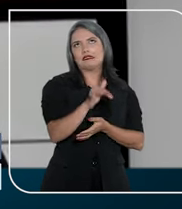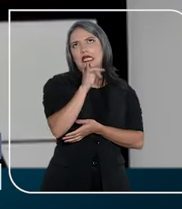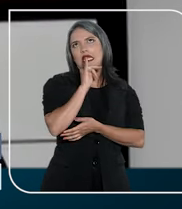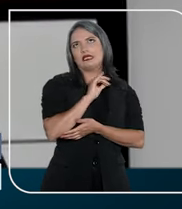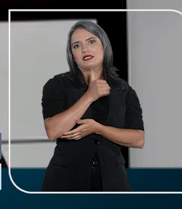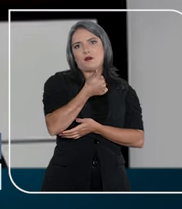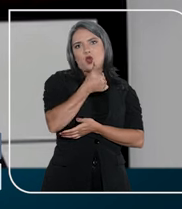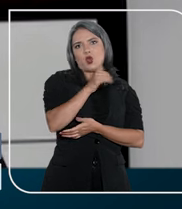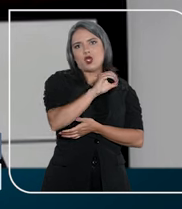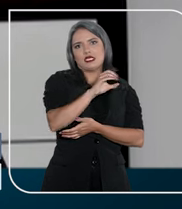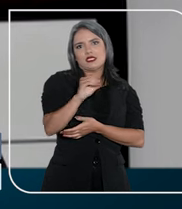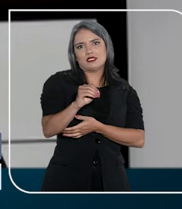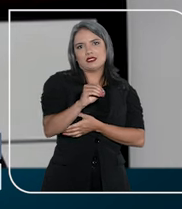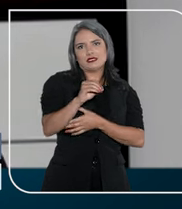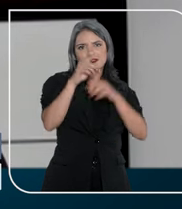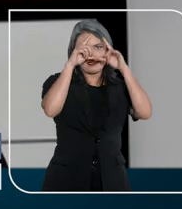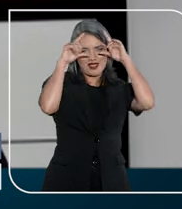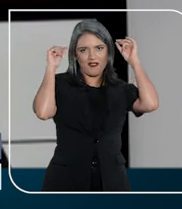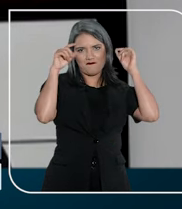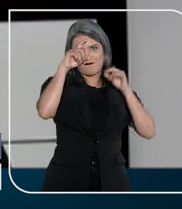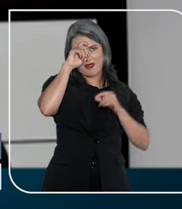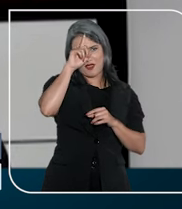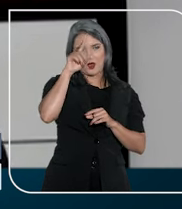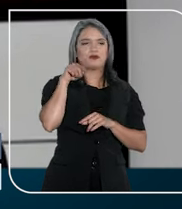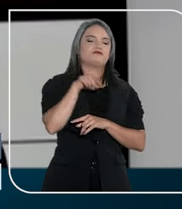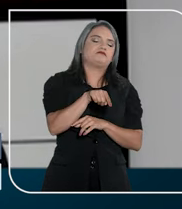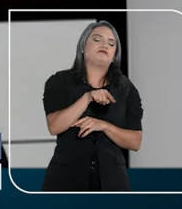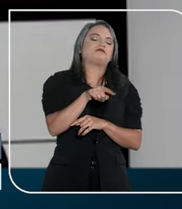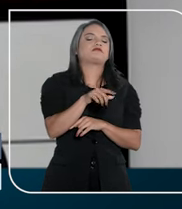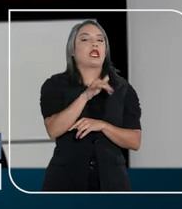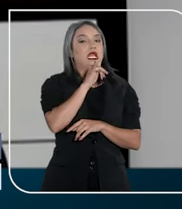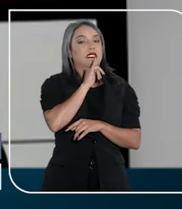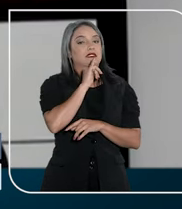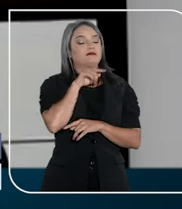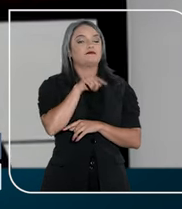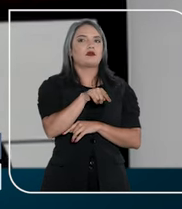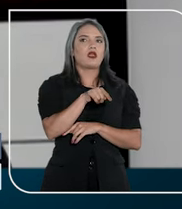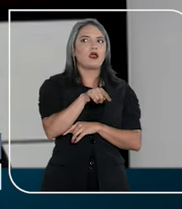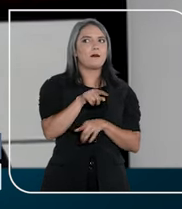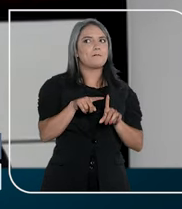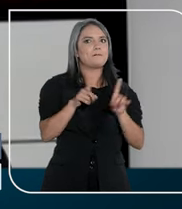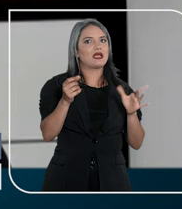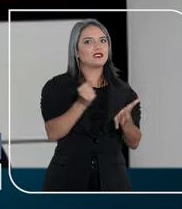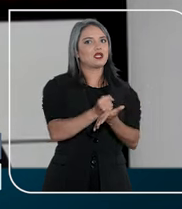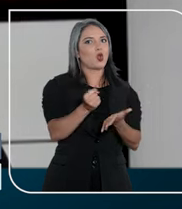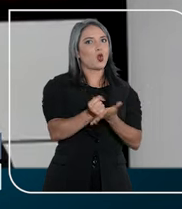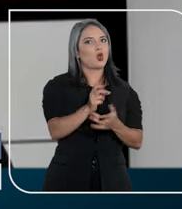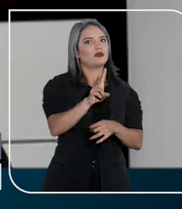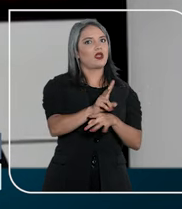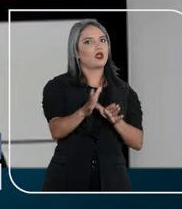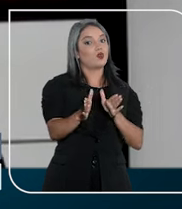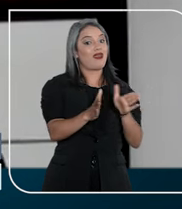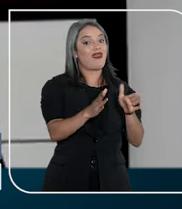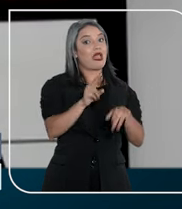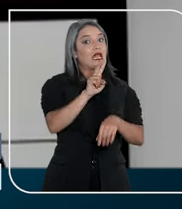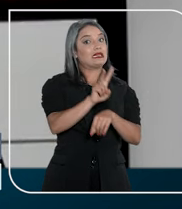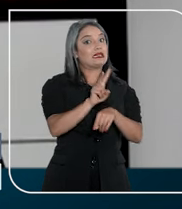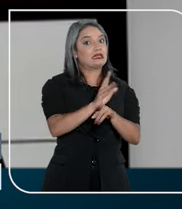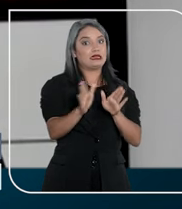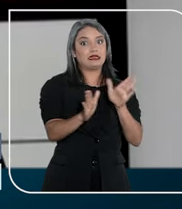para determinado estado. Eu tenho que imaginar que esta contratação ela é